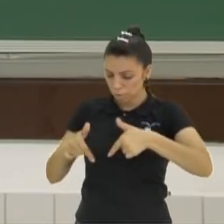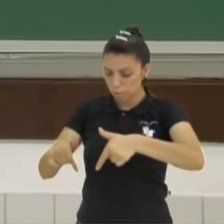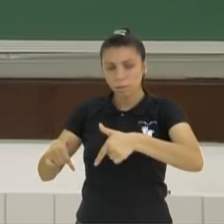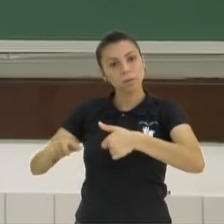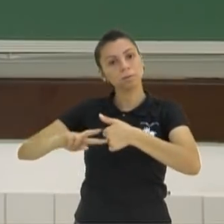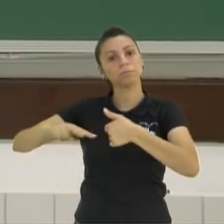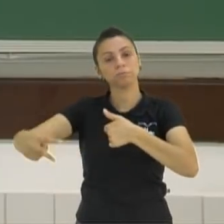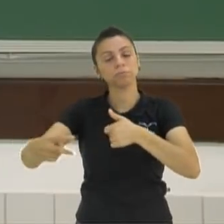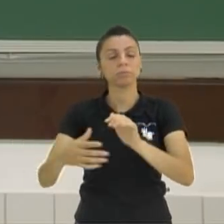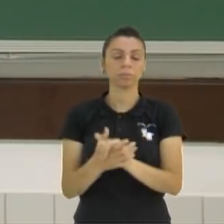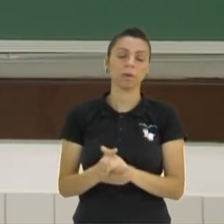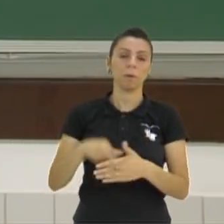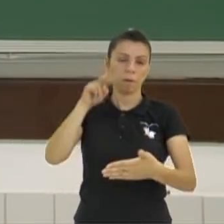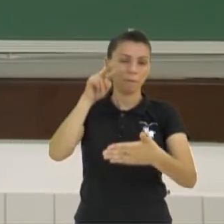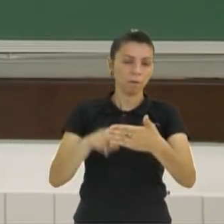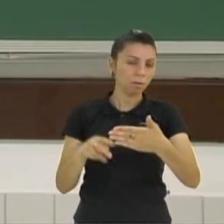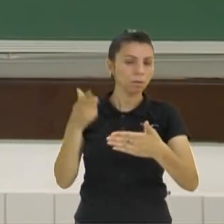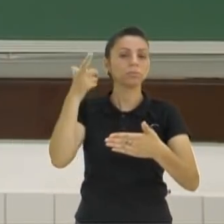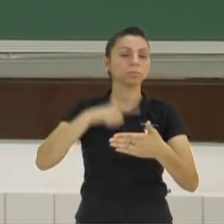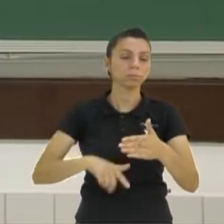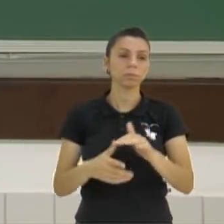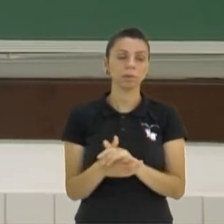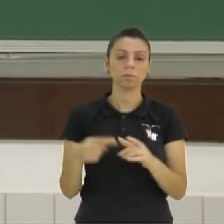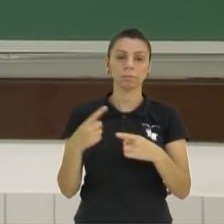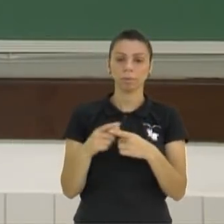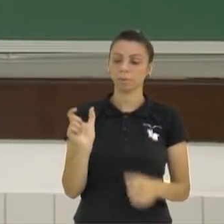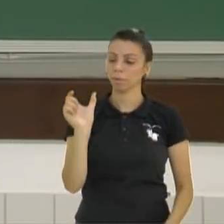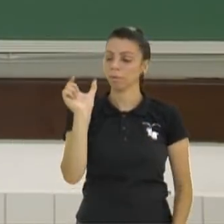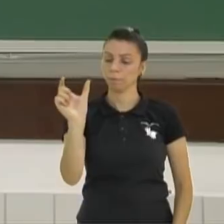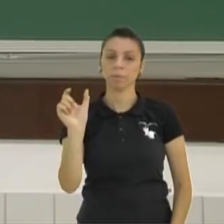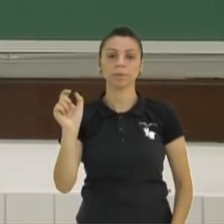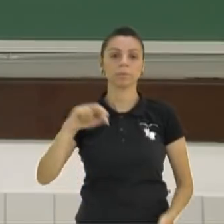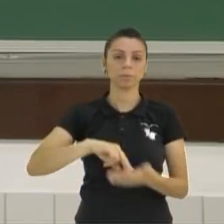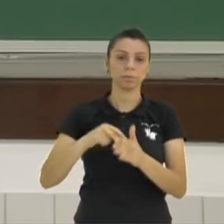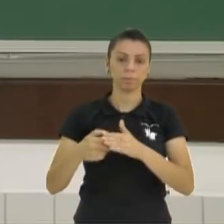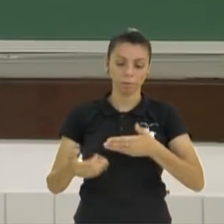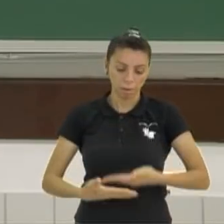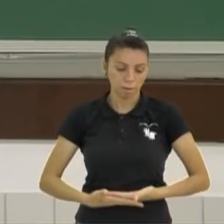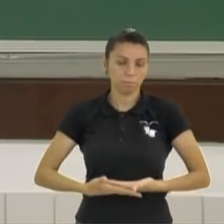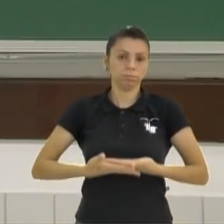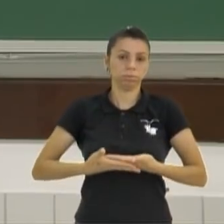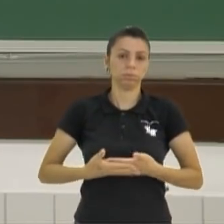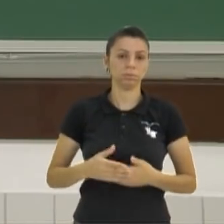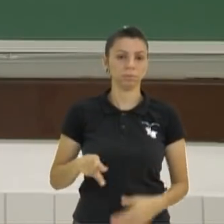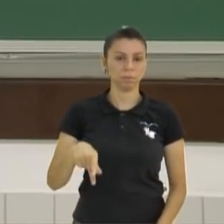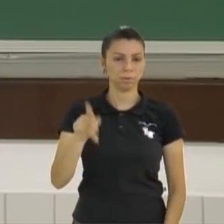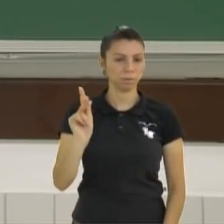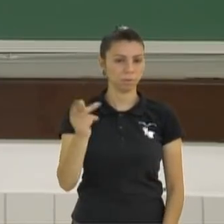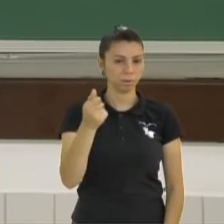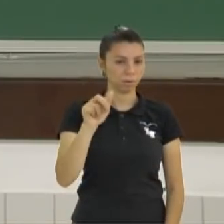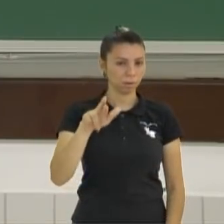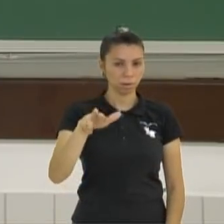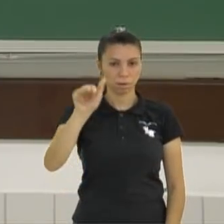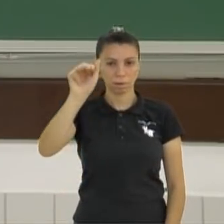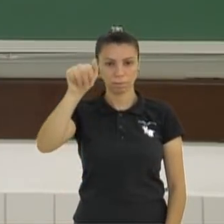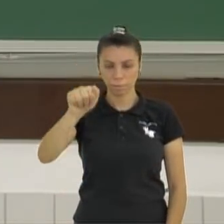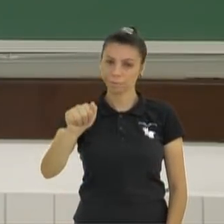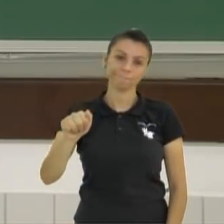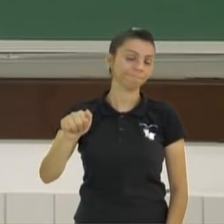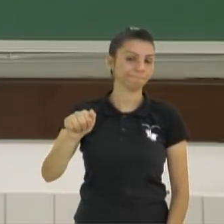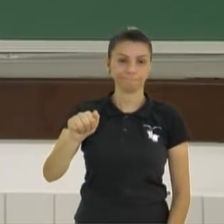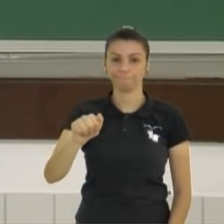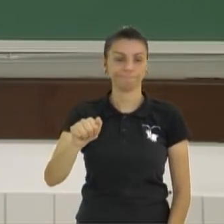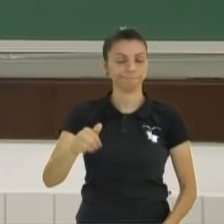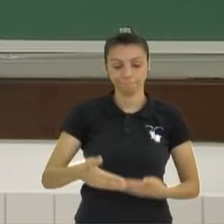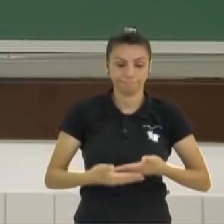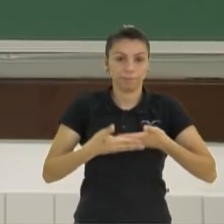Bom, eu vou ler novamente o enunciado. É a palavra que significa o que me mantém elevado. Karma não me mantém elevado. Karma é